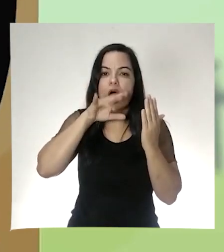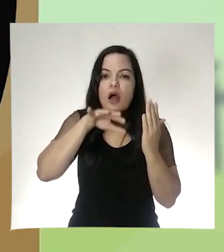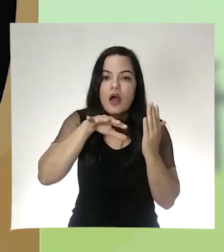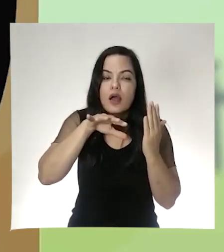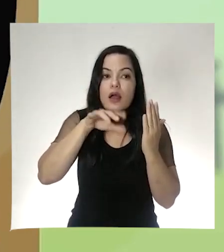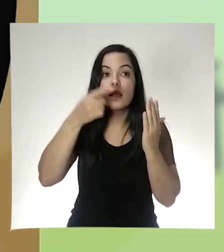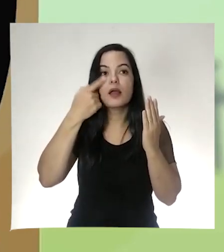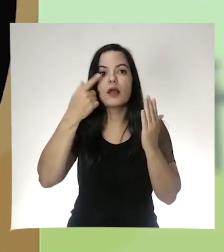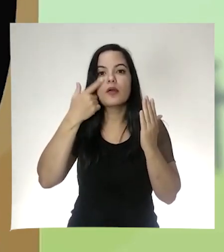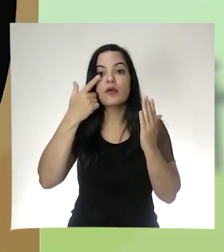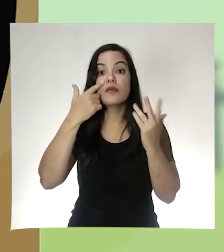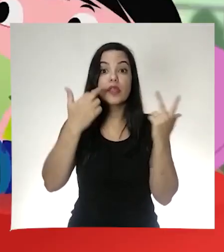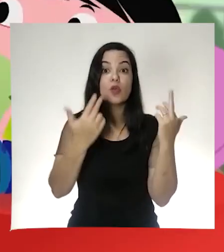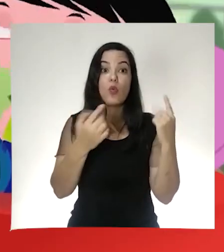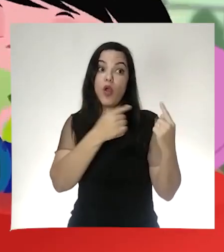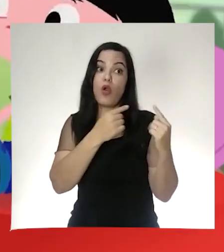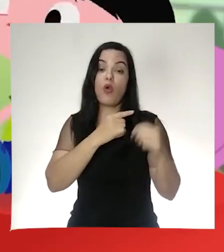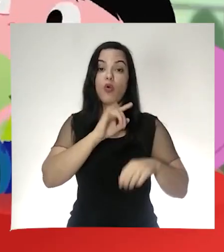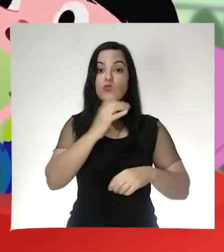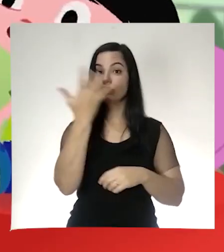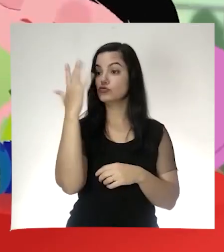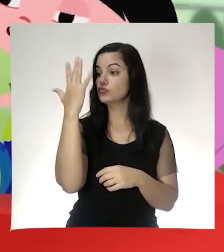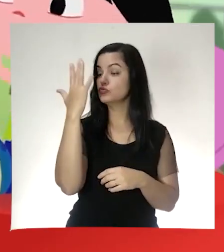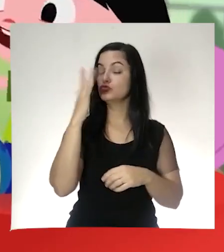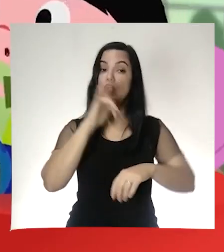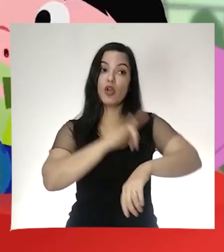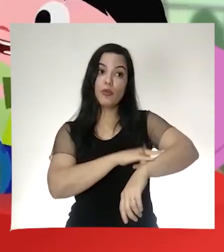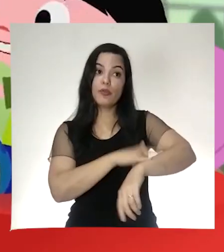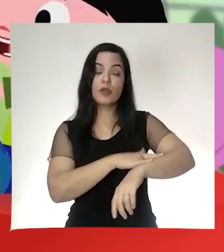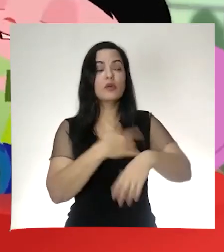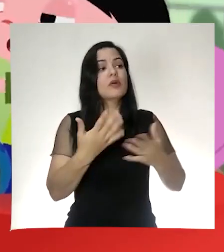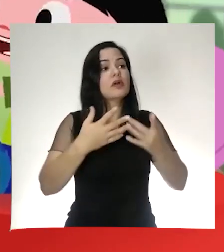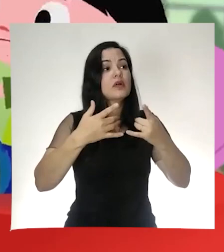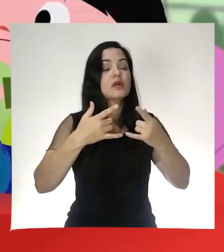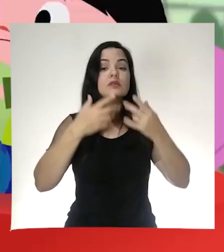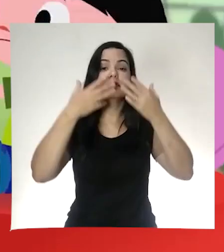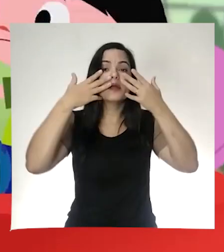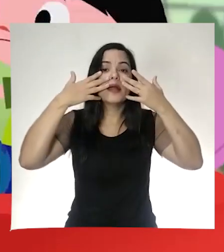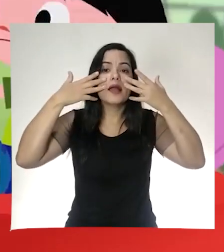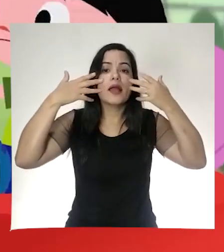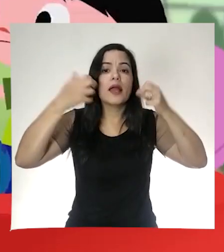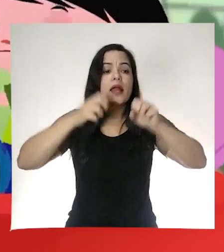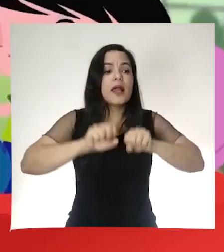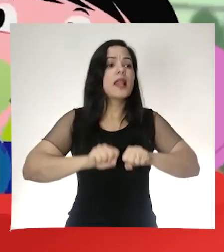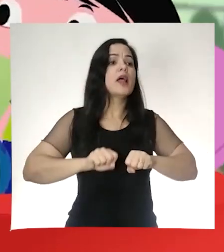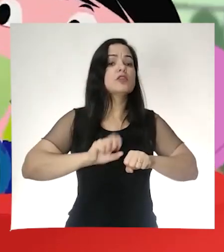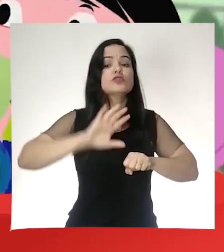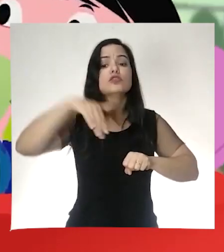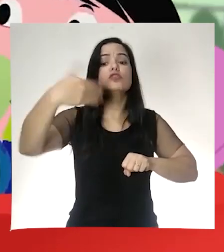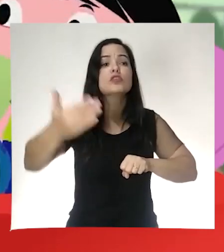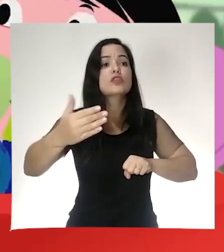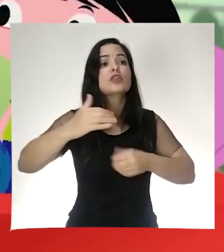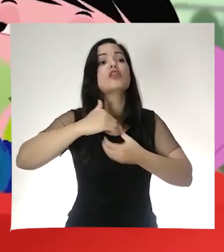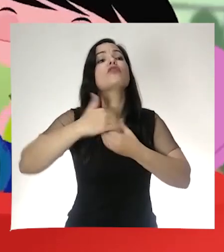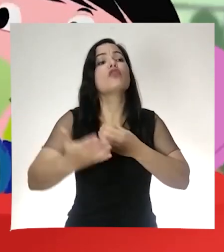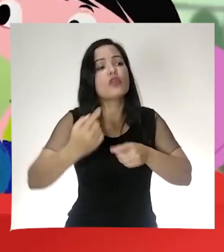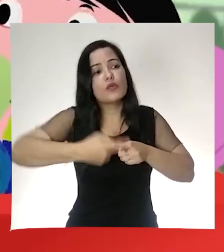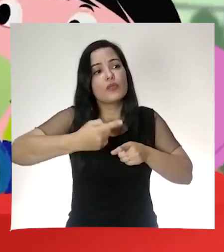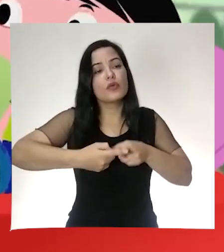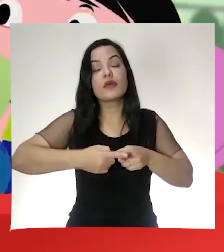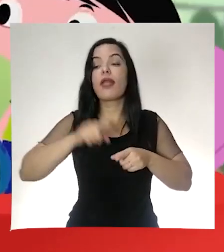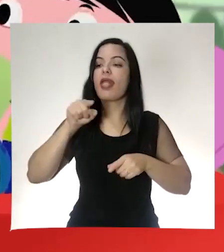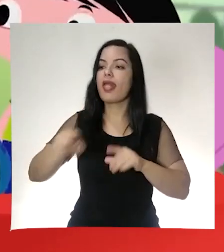banheiro. Embaçado. E o que o Cláudio vai fazer lá fora? O Cláudio vai ser o